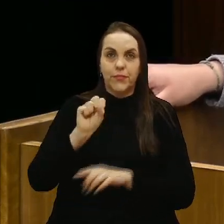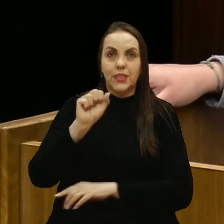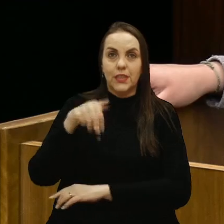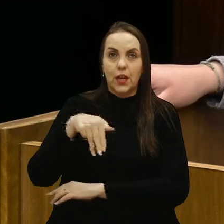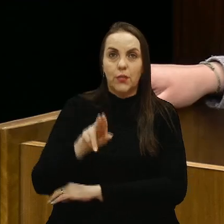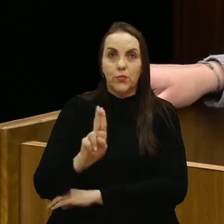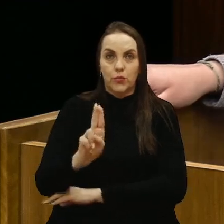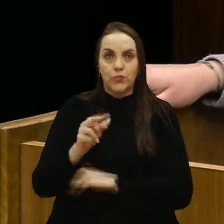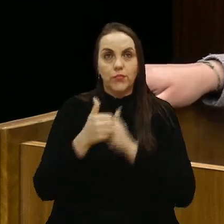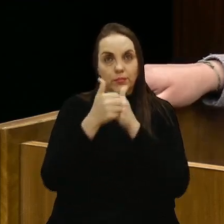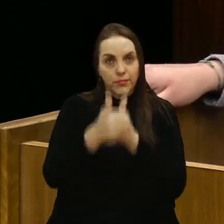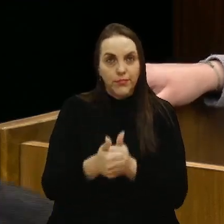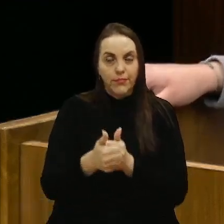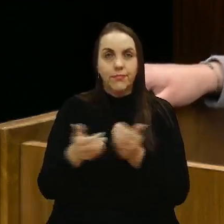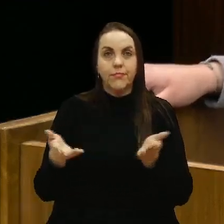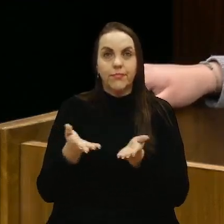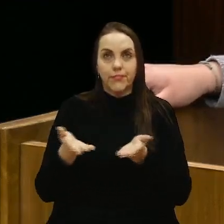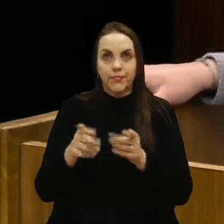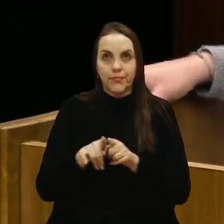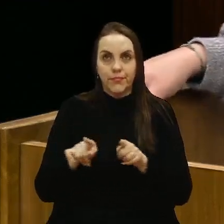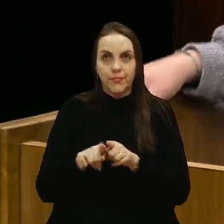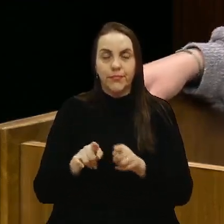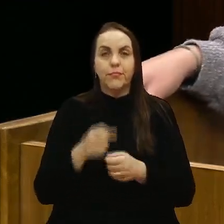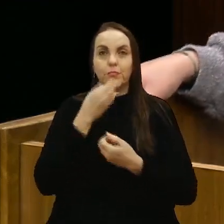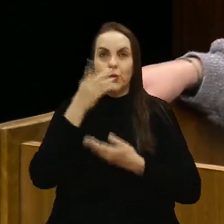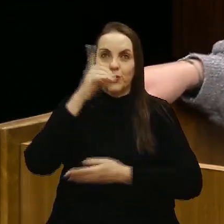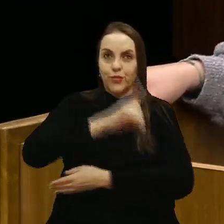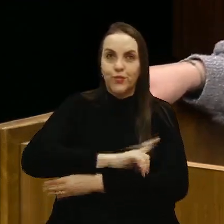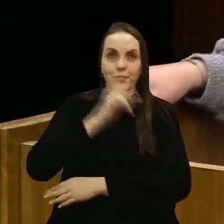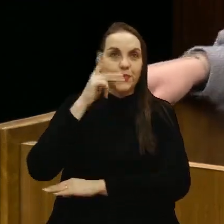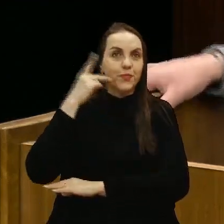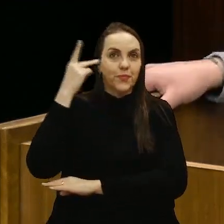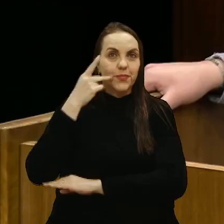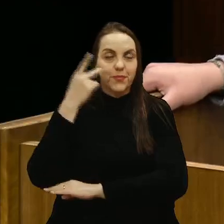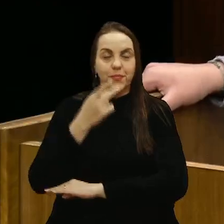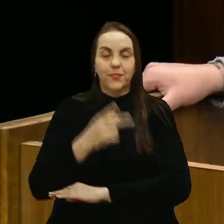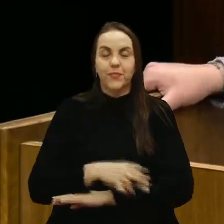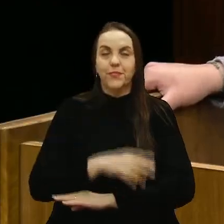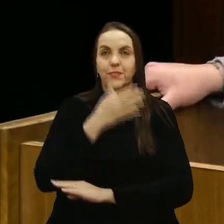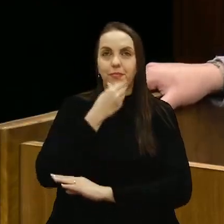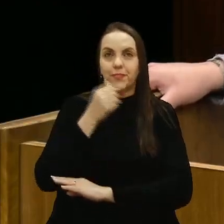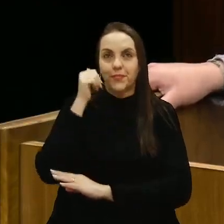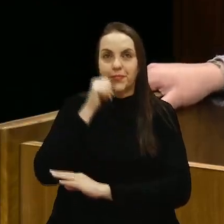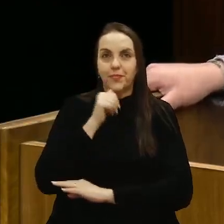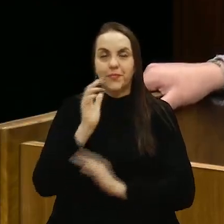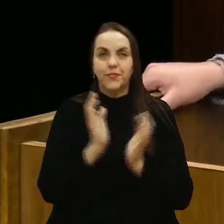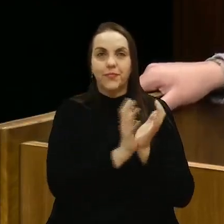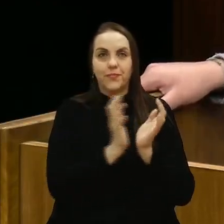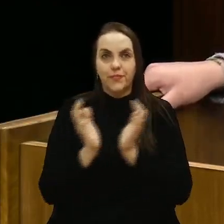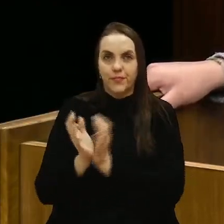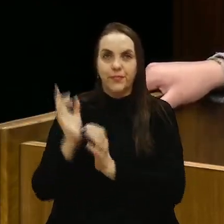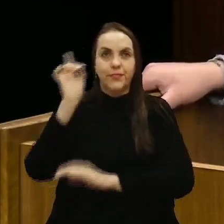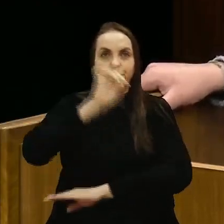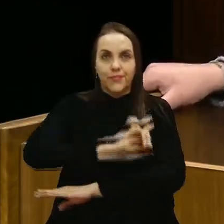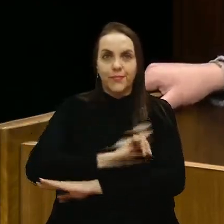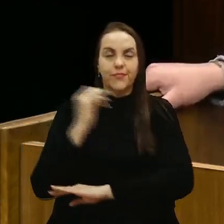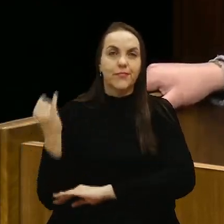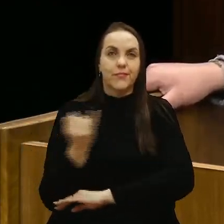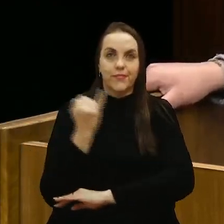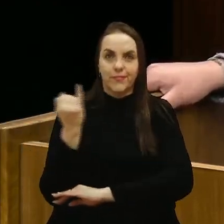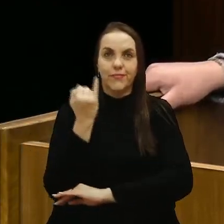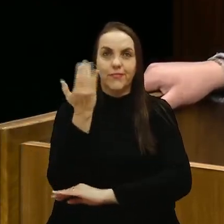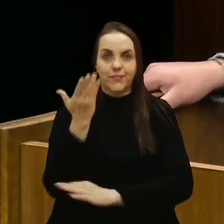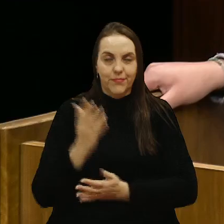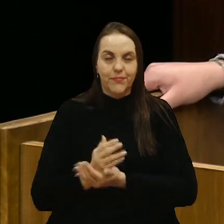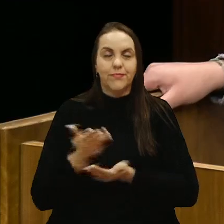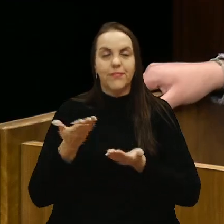nos acompanham. Bom dia, colegas vereadores, colegas vereadoras. É um dia muito importante o